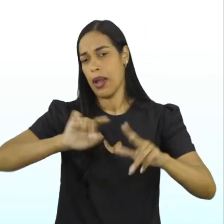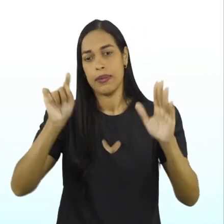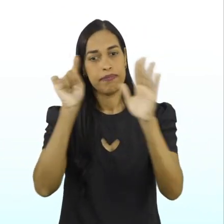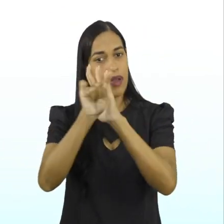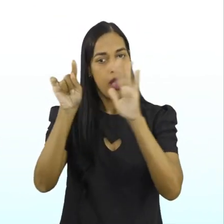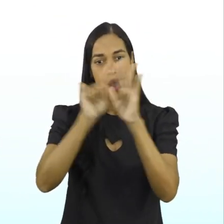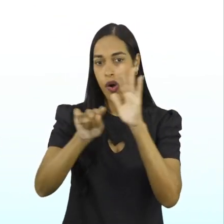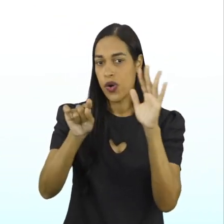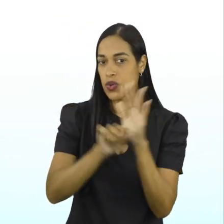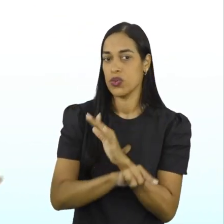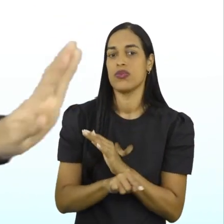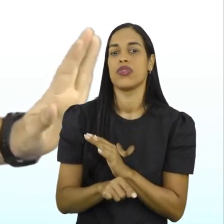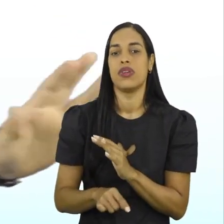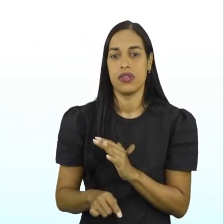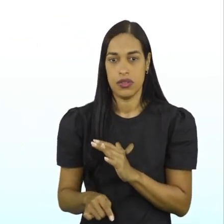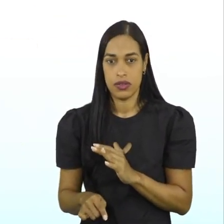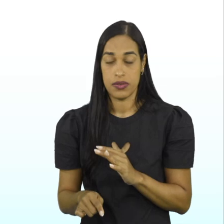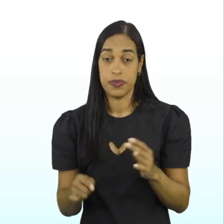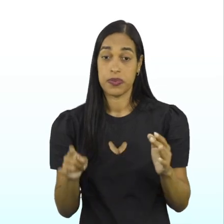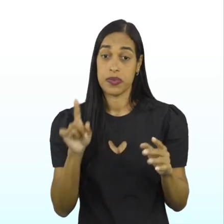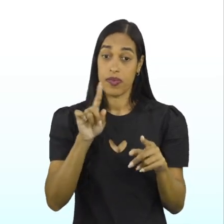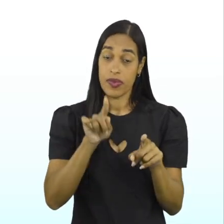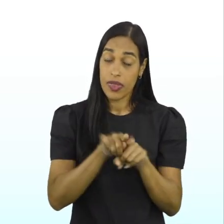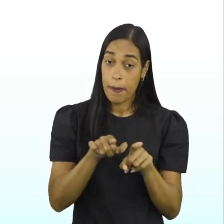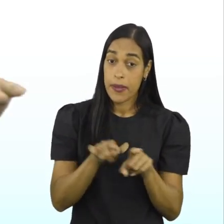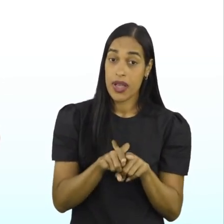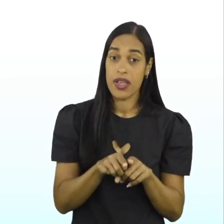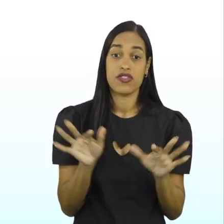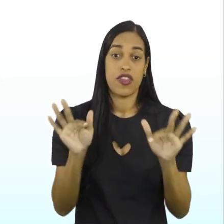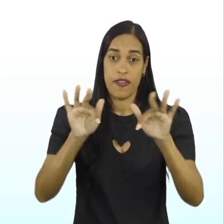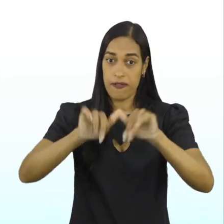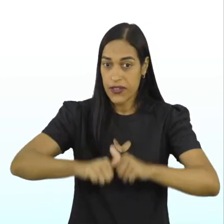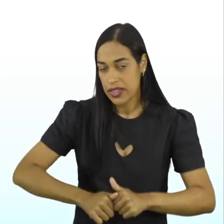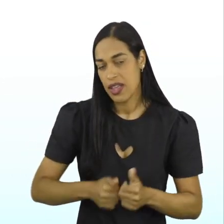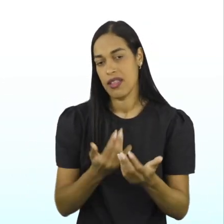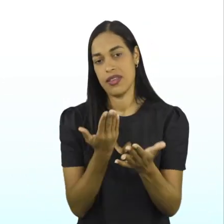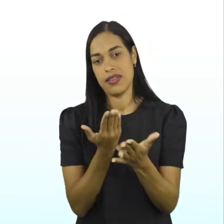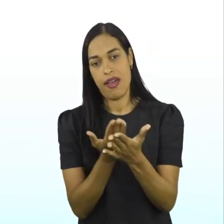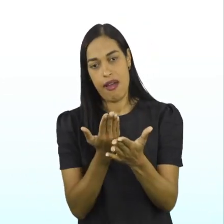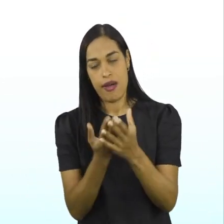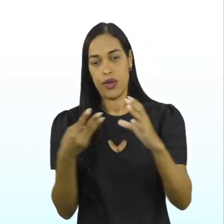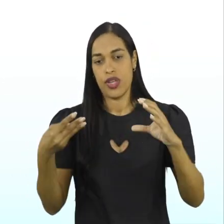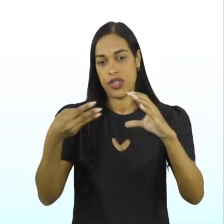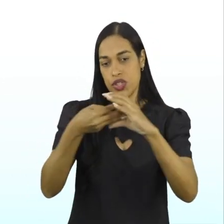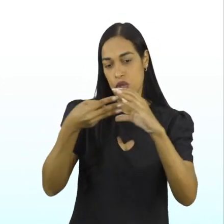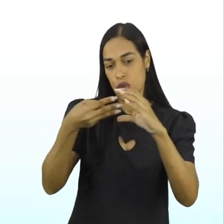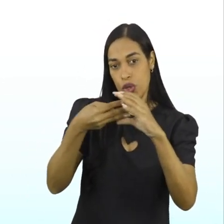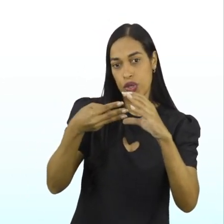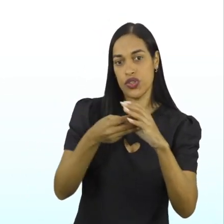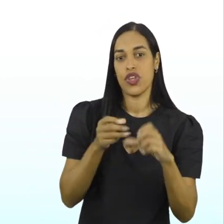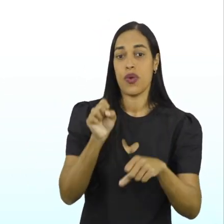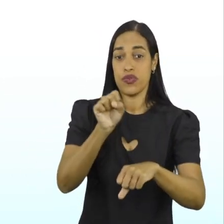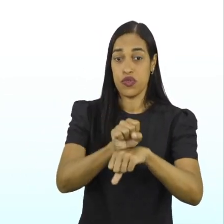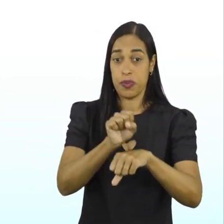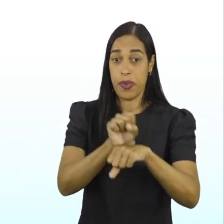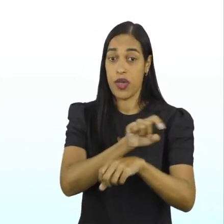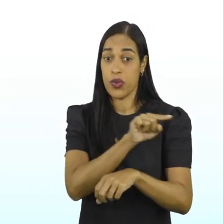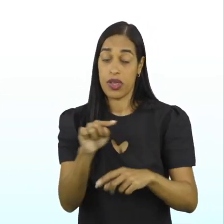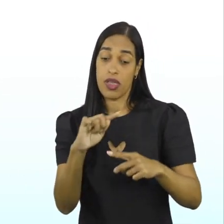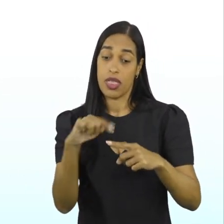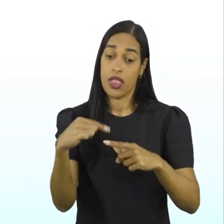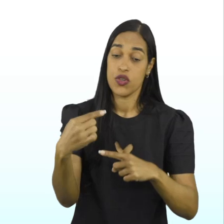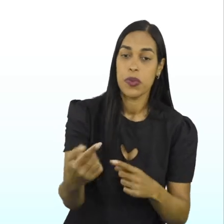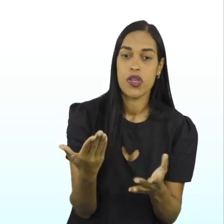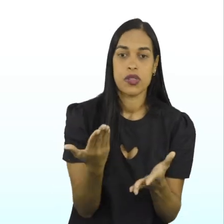vão falar dessas organelas, tá? E assim, com isso, a gente fecha essa aula de citologia. Eu te espero aqui nas próximas